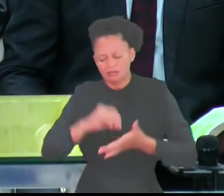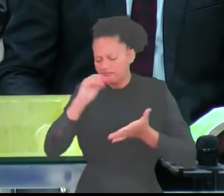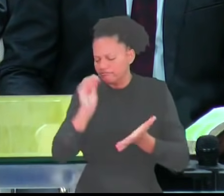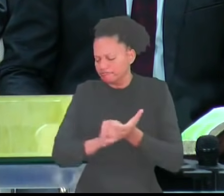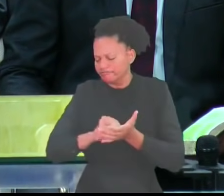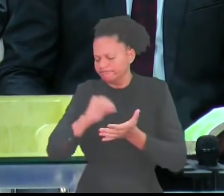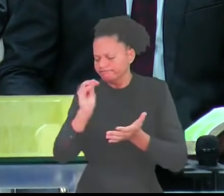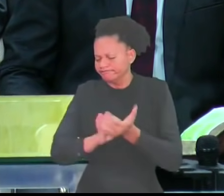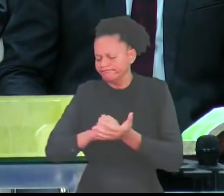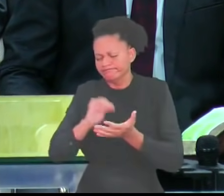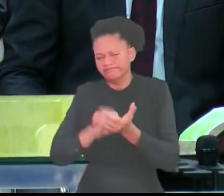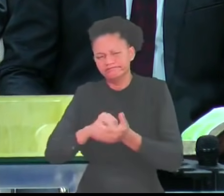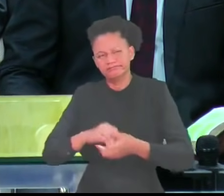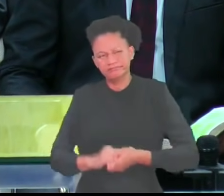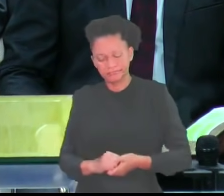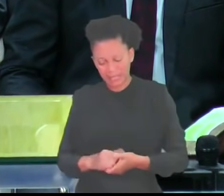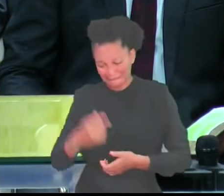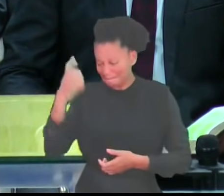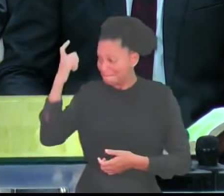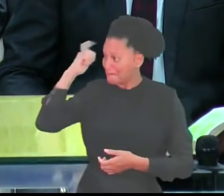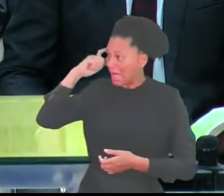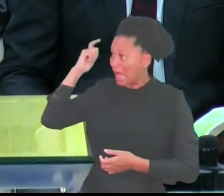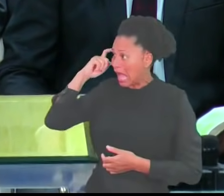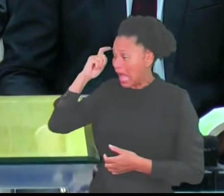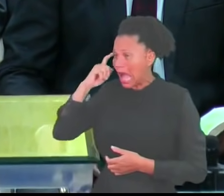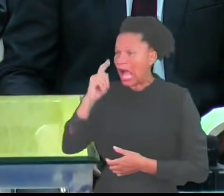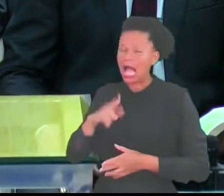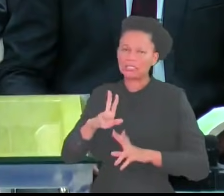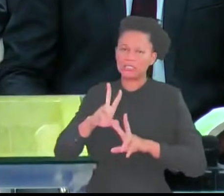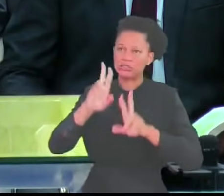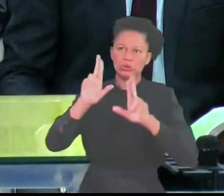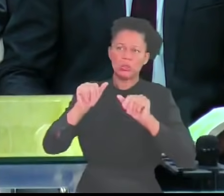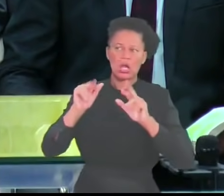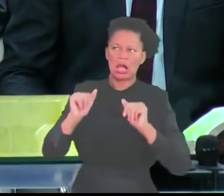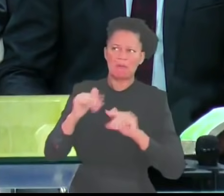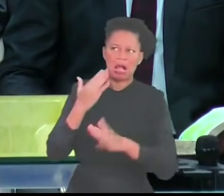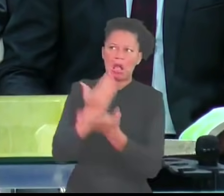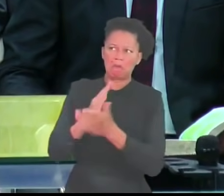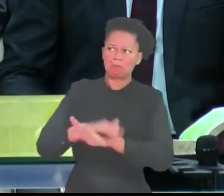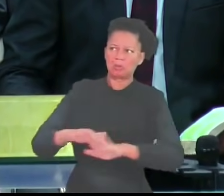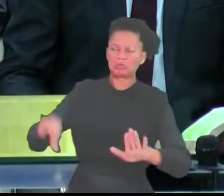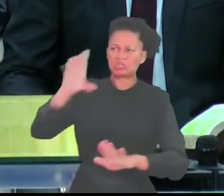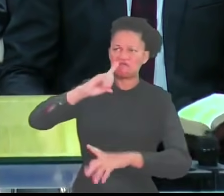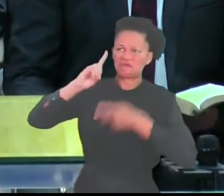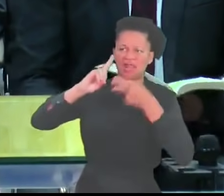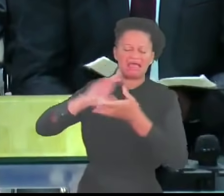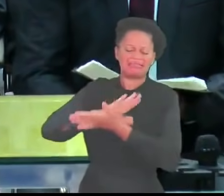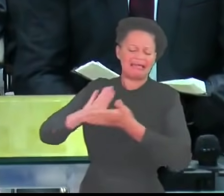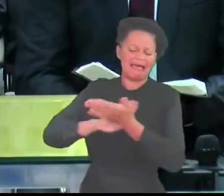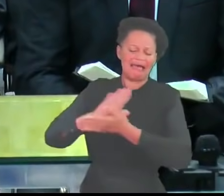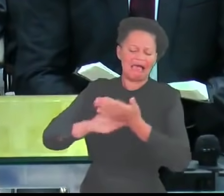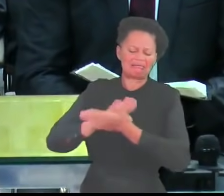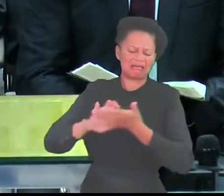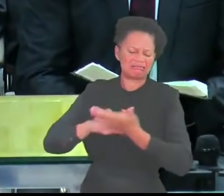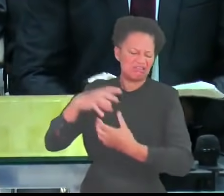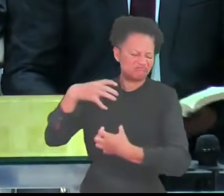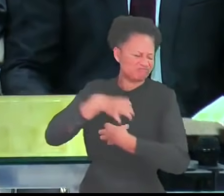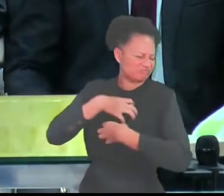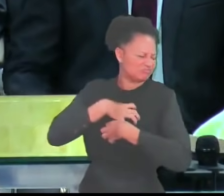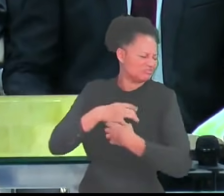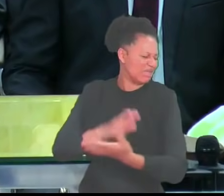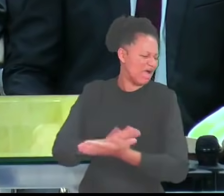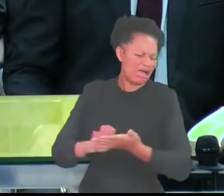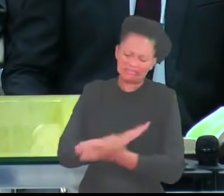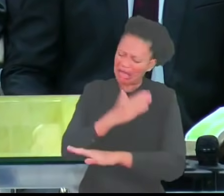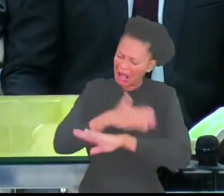Deserto. E a gente pensa que nunca mais Deus vai falar. A gente pensa que nunca mais vai ouvir a voz de Deus. A gente pensa